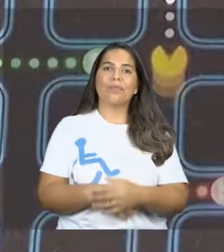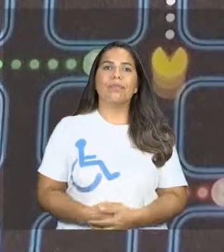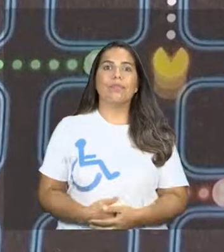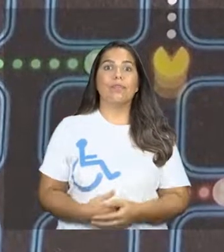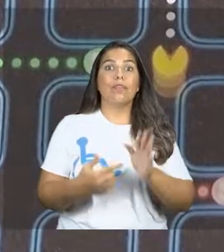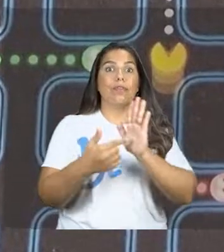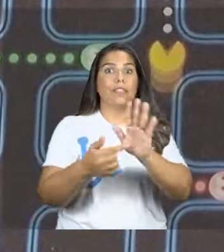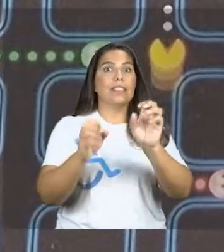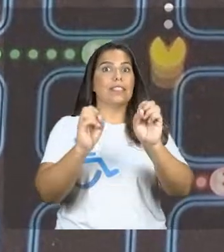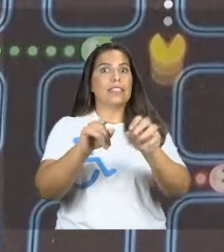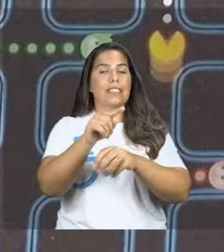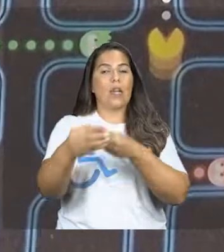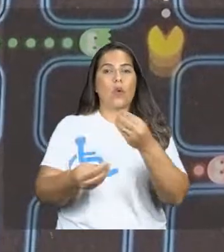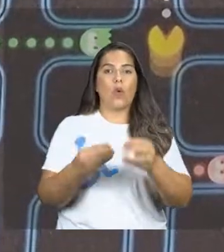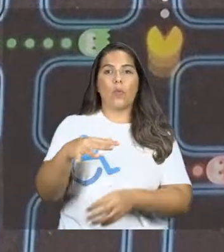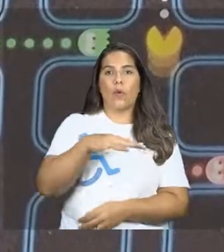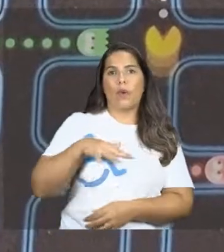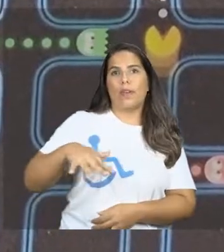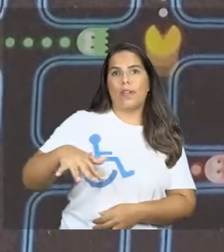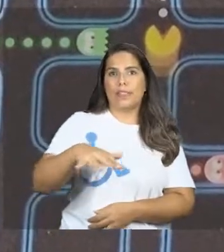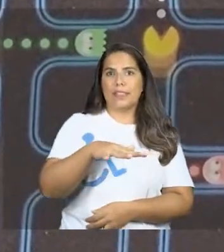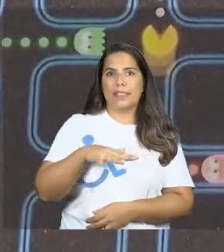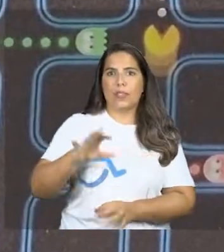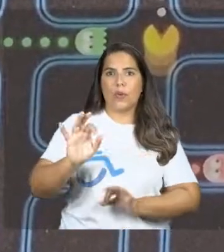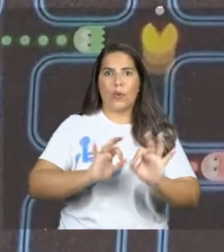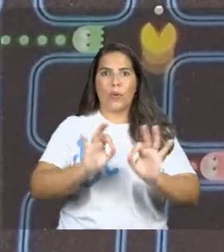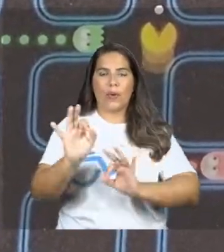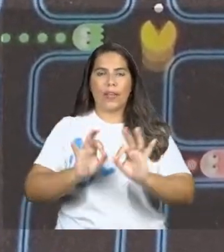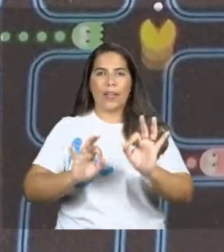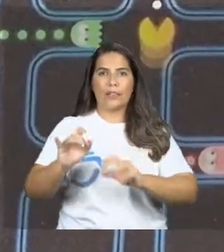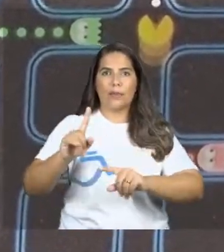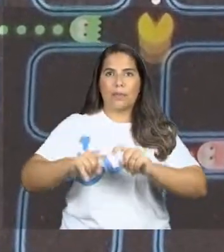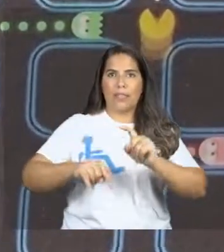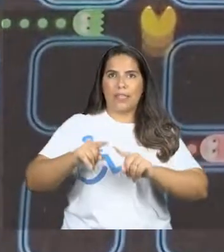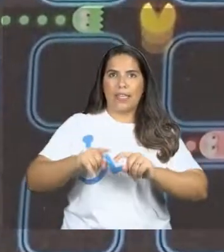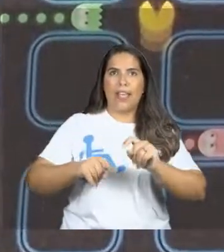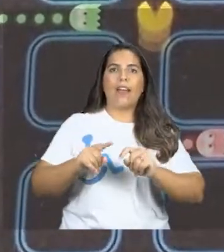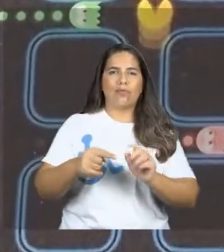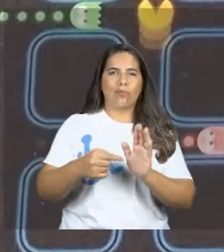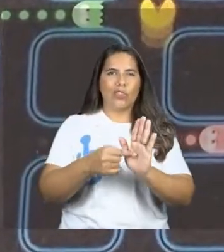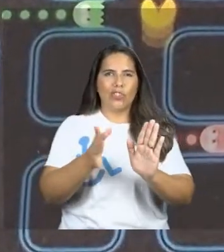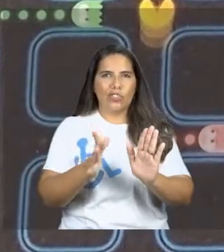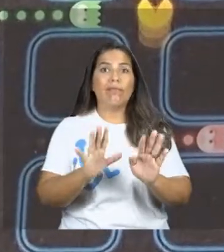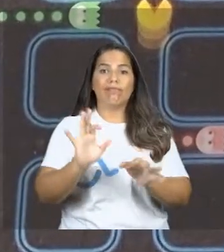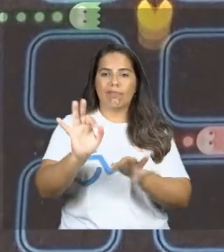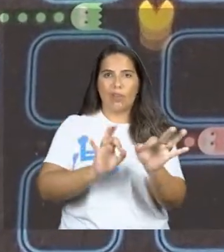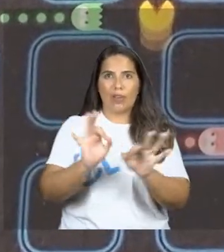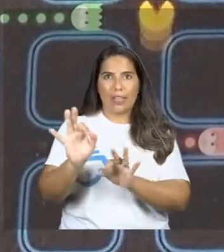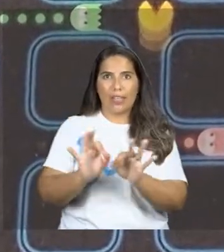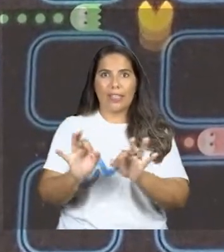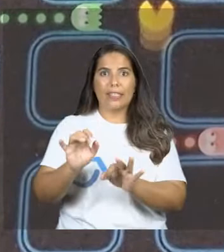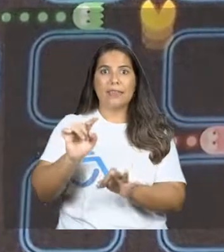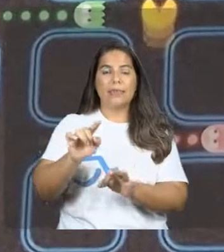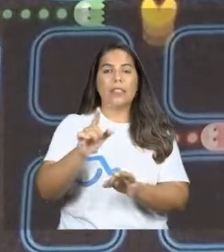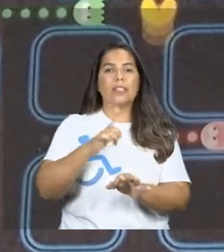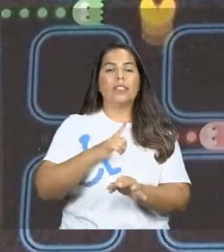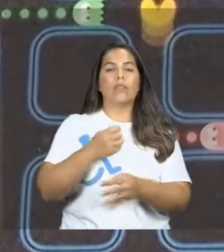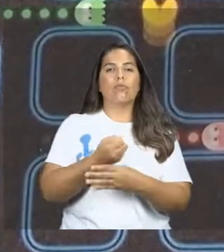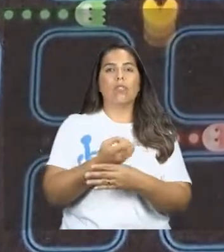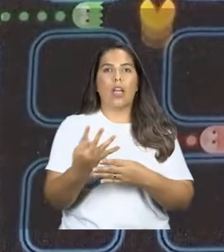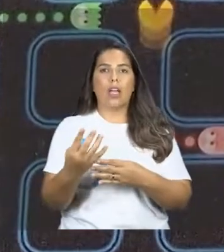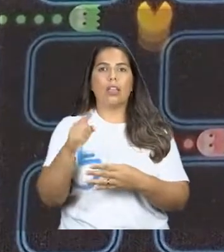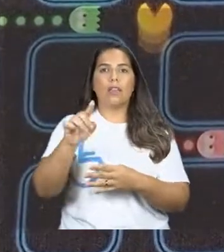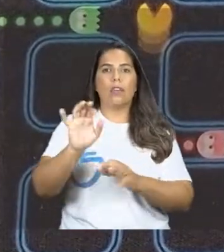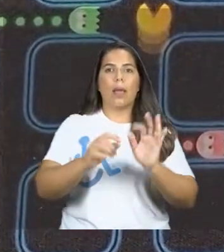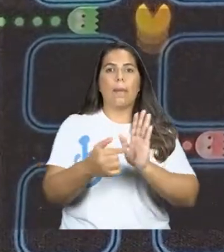vamos te ensinar a preparar o seu ambiente. Organize todos os materiais que a gente mostrou para vocês. Esse verso das cartas e dos